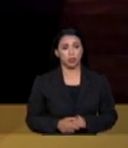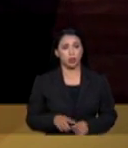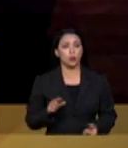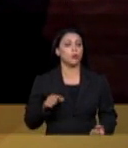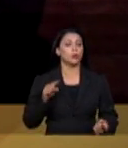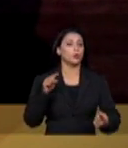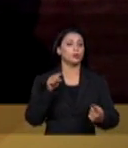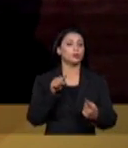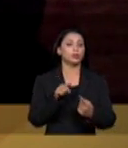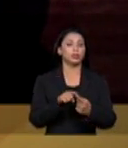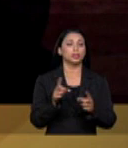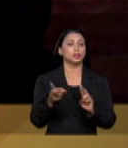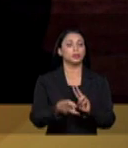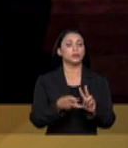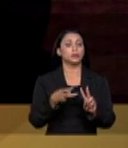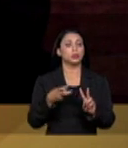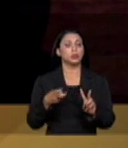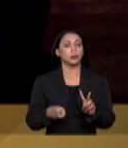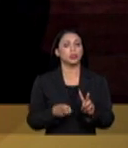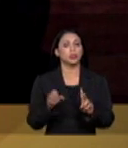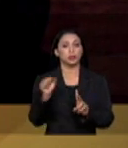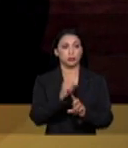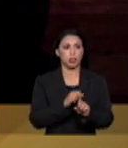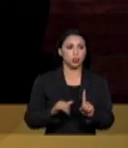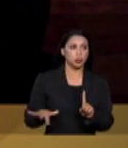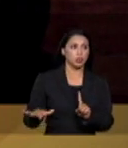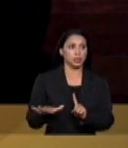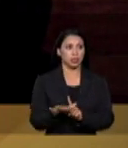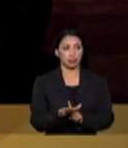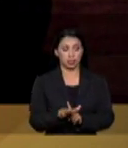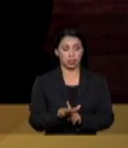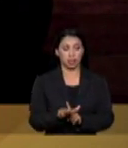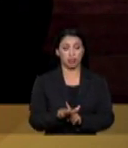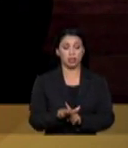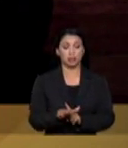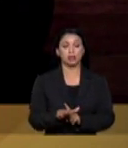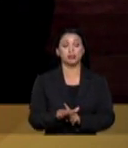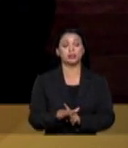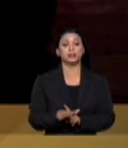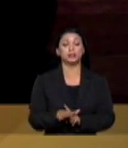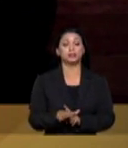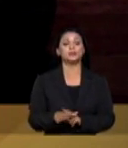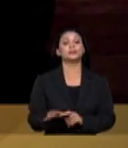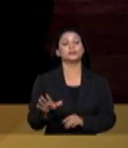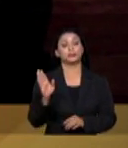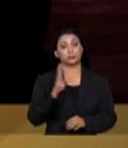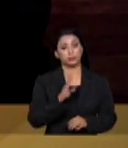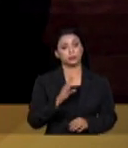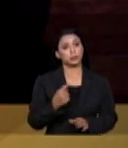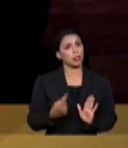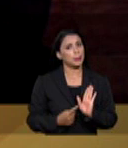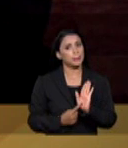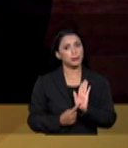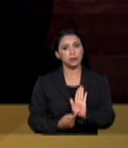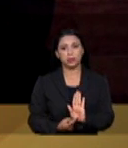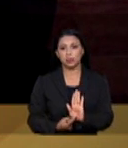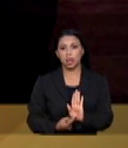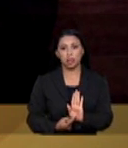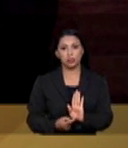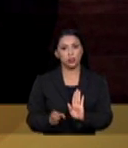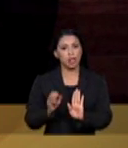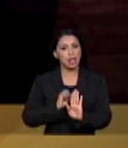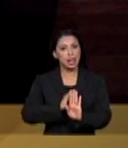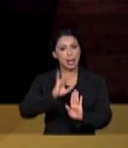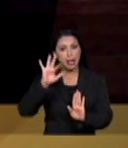assimilação do índio a sociedade Nacional era a época explícito e não